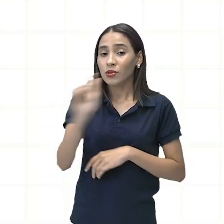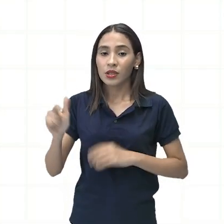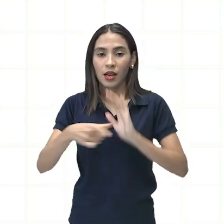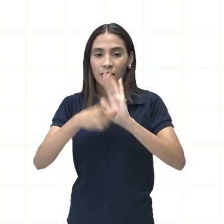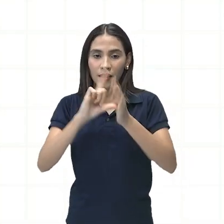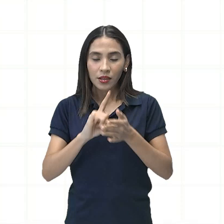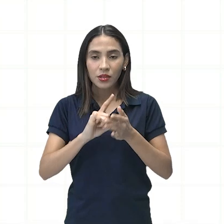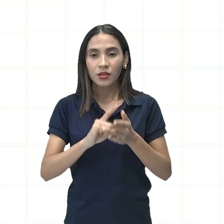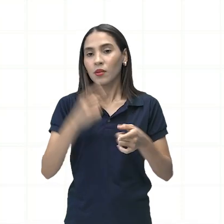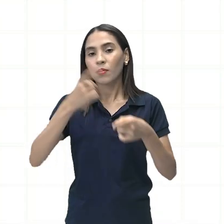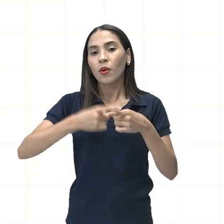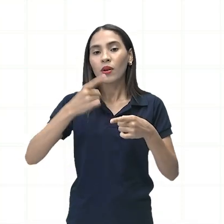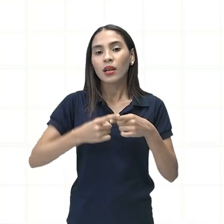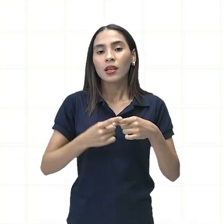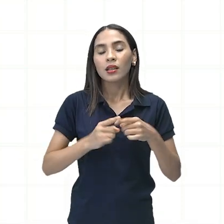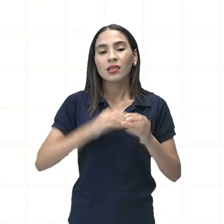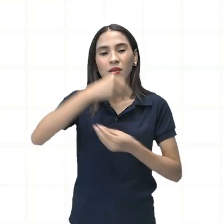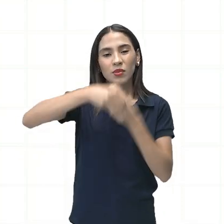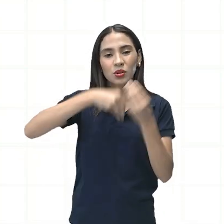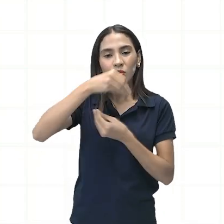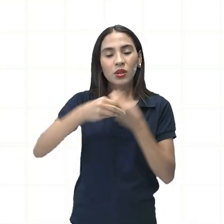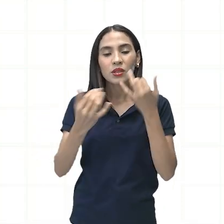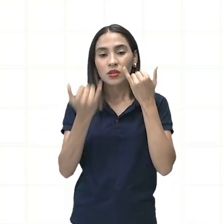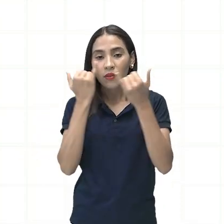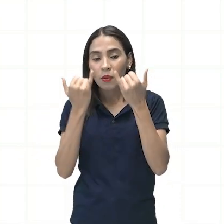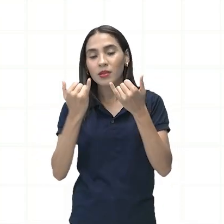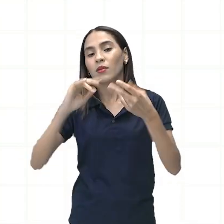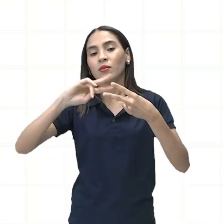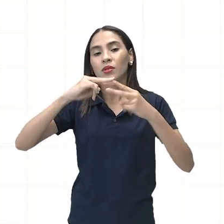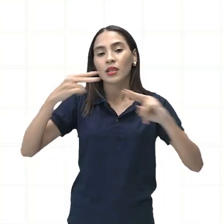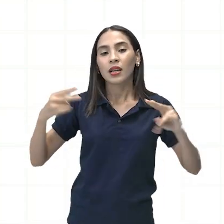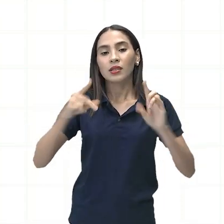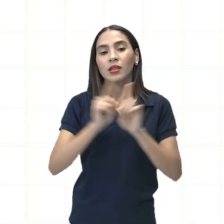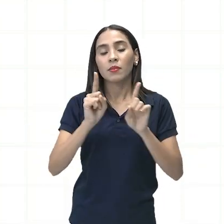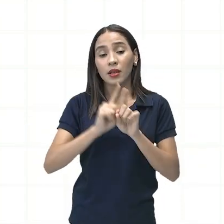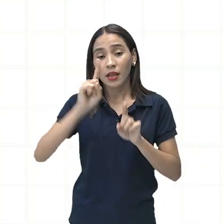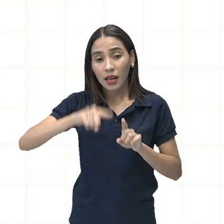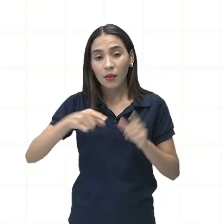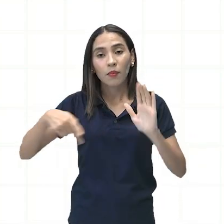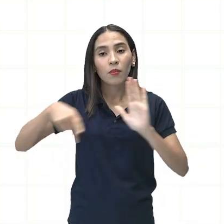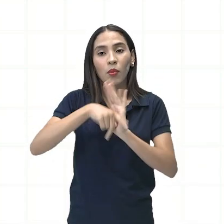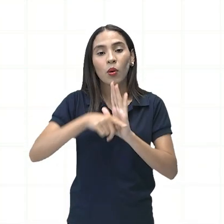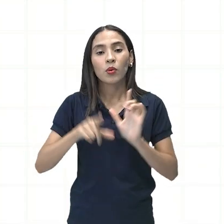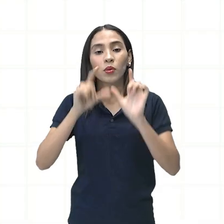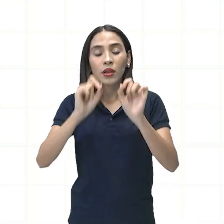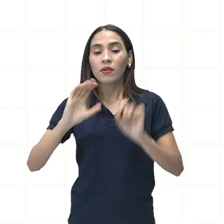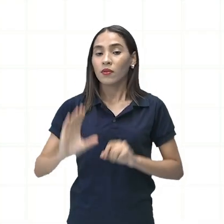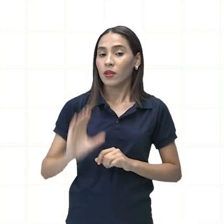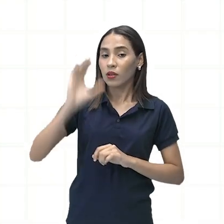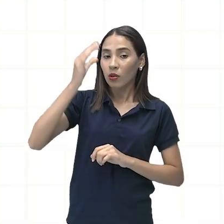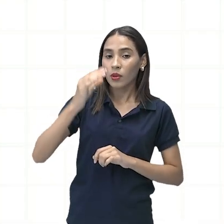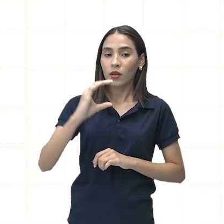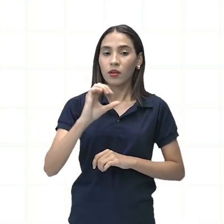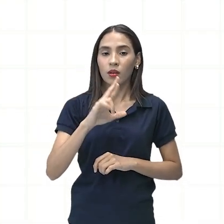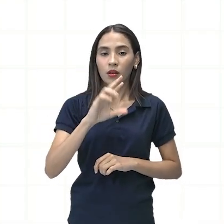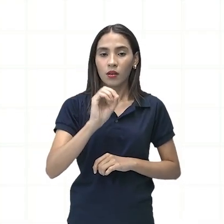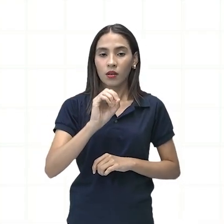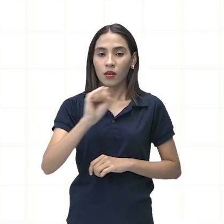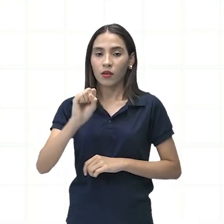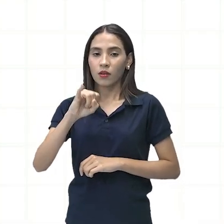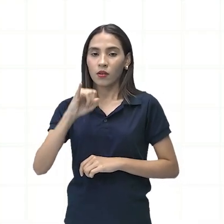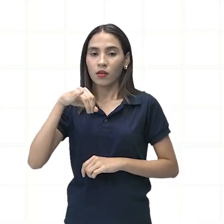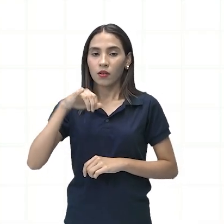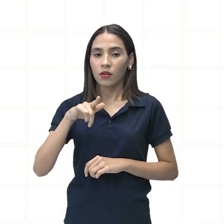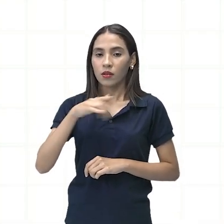antes, pois essa mistura de informações genéticas elas são provenientes ali desse fenômeno que é o crossing over. Assim,